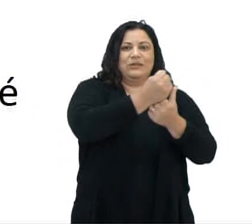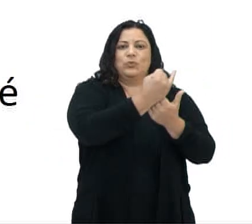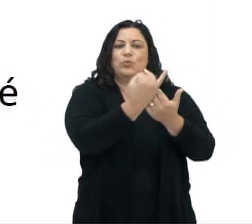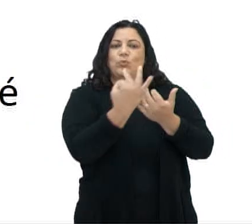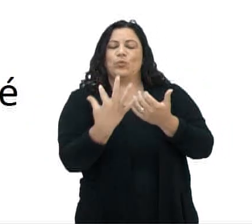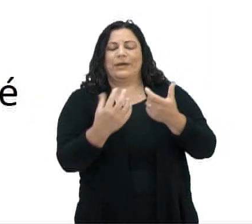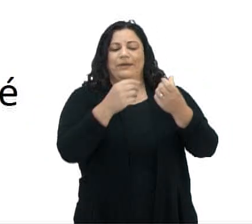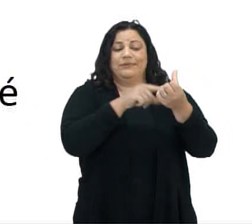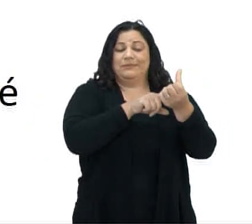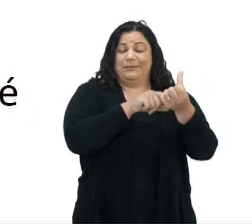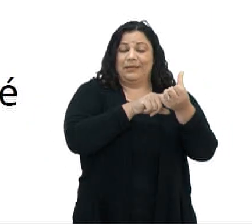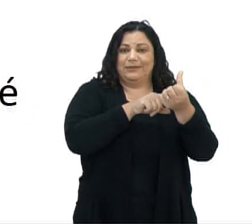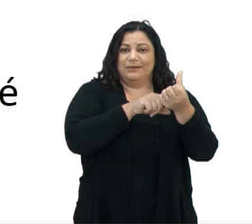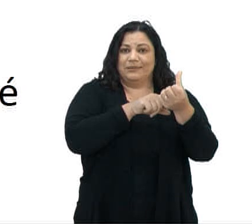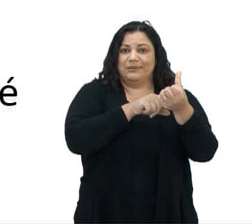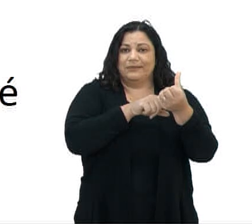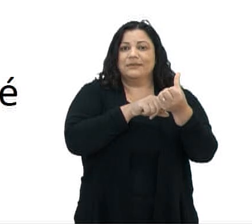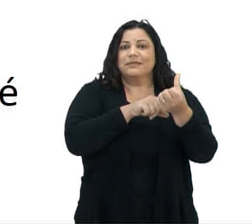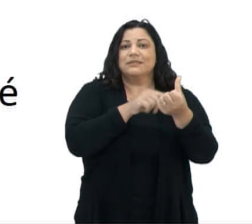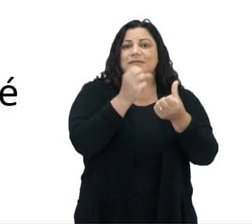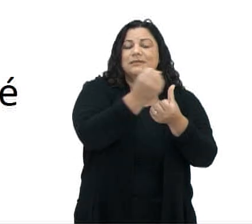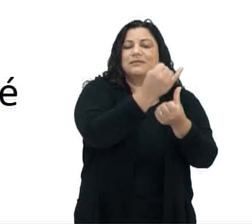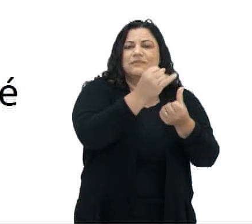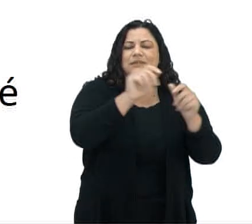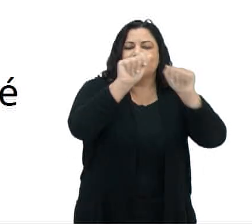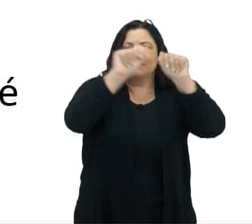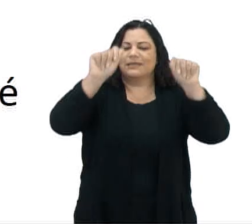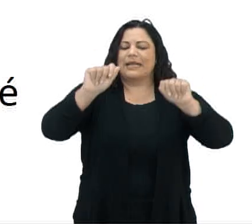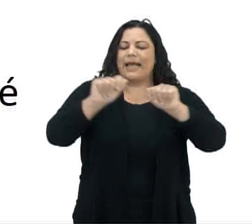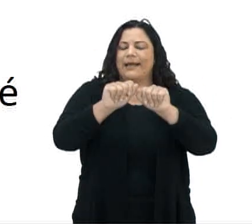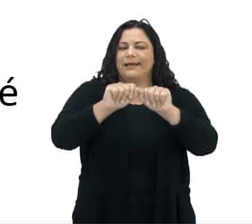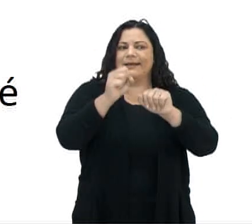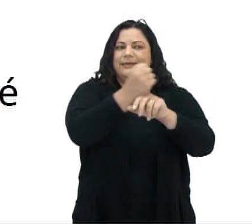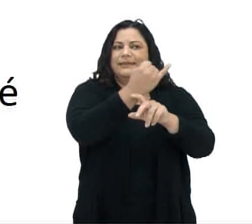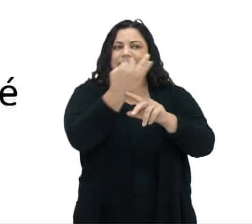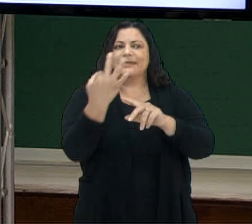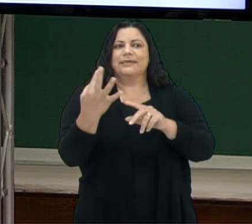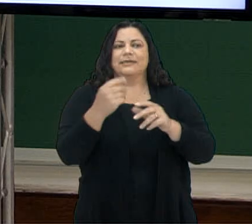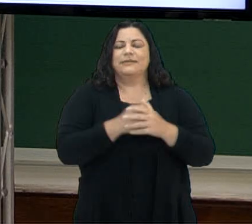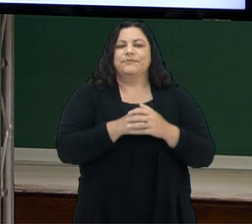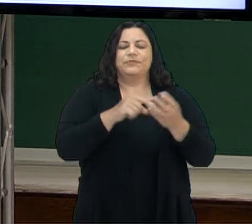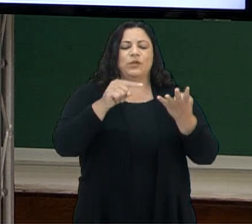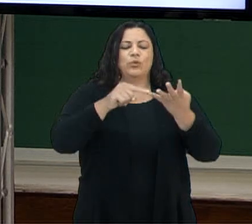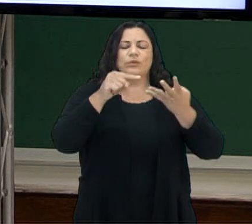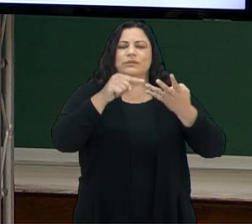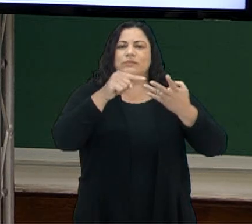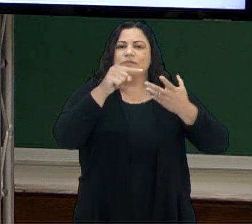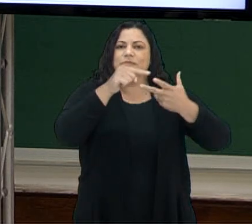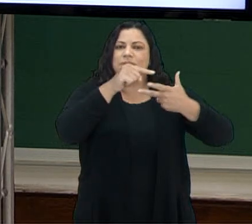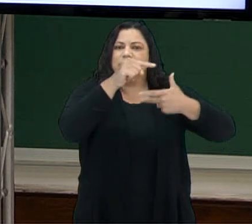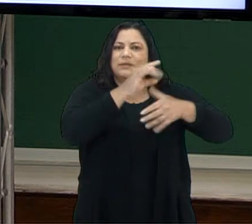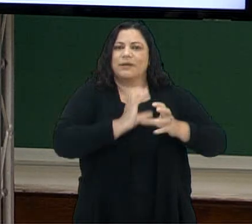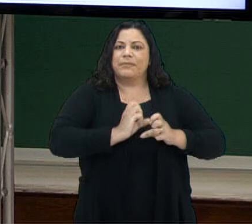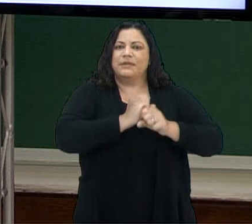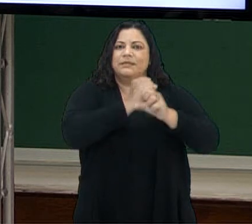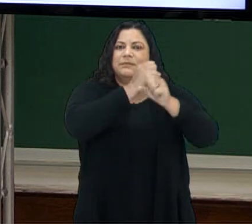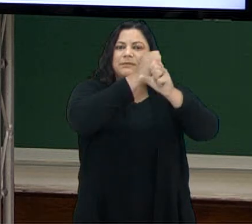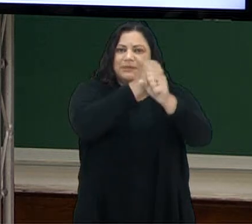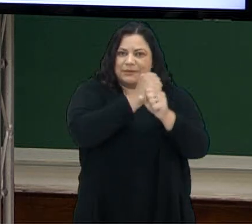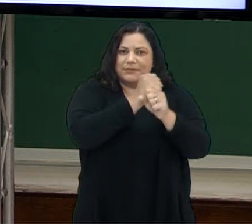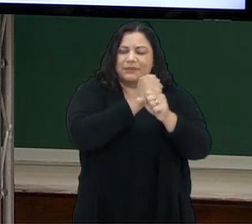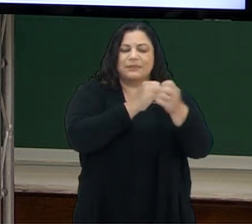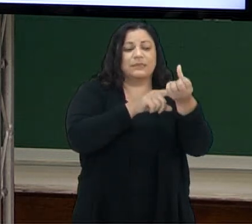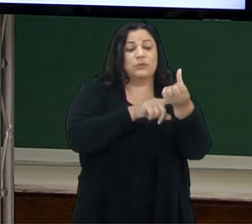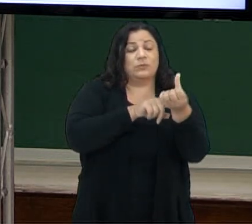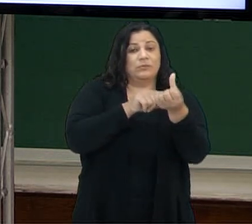fica 6 vezes a área dos triângulos. Esse triângulo mais esse, mais esse, mais esse, mais esse, mais esse. Como